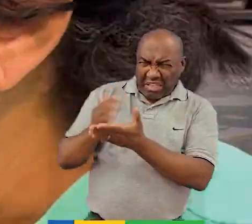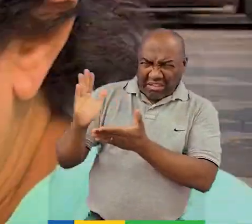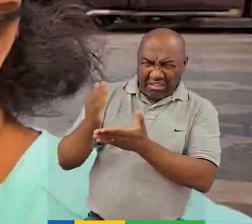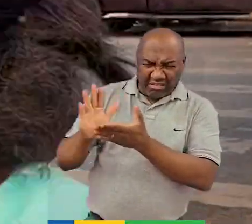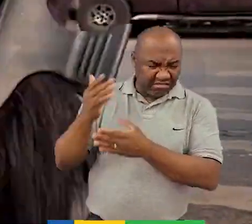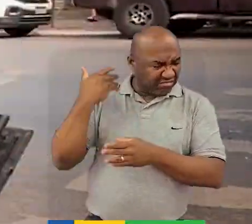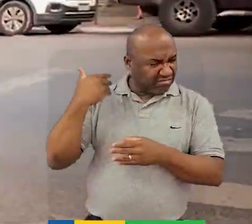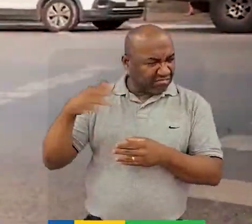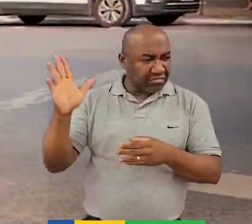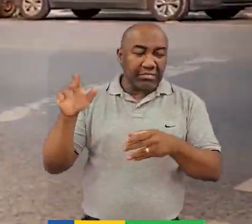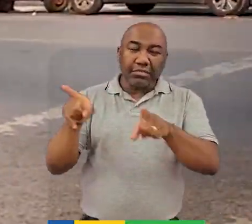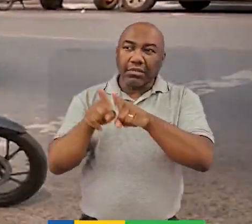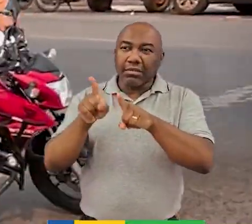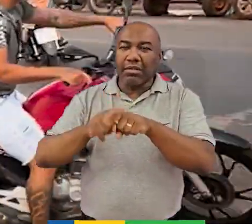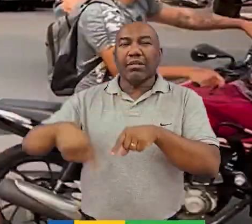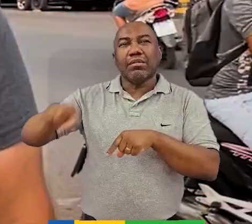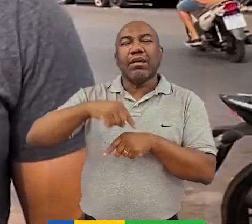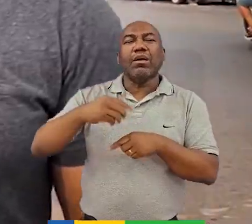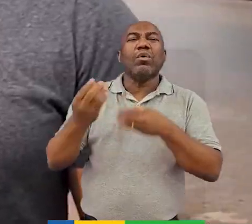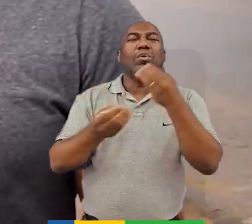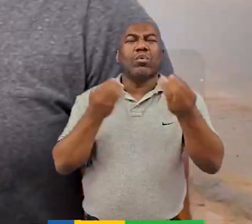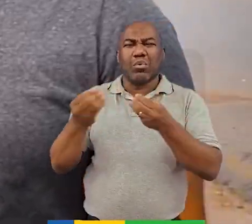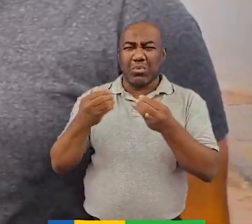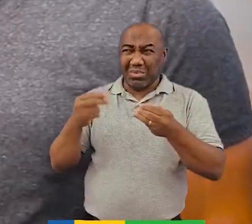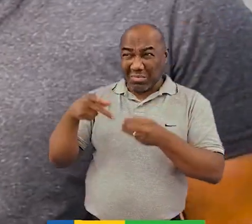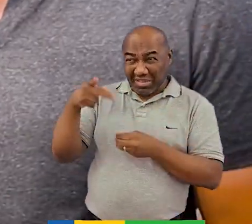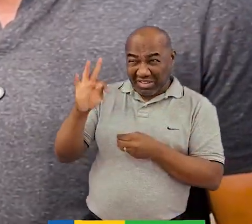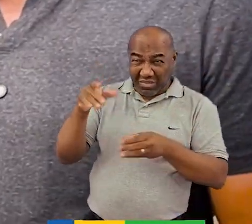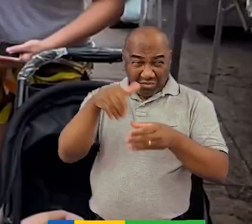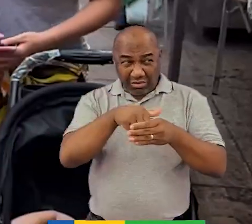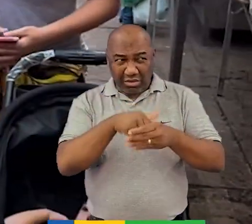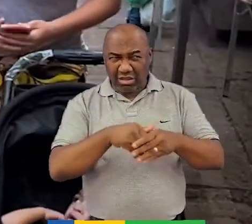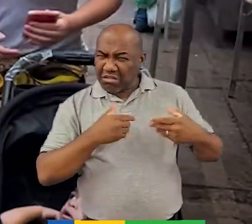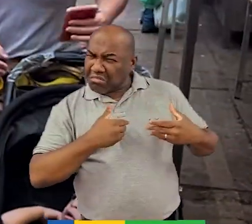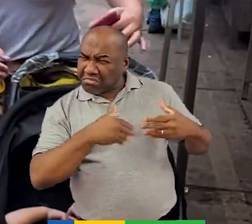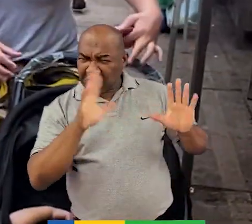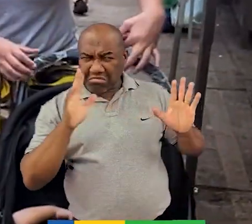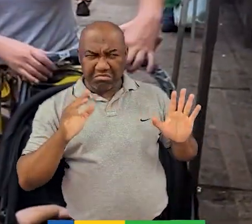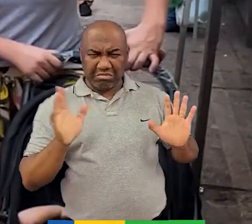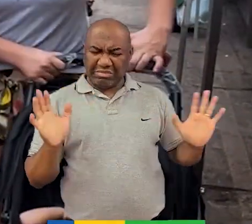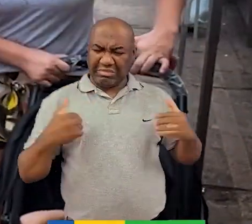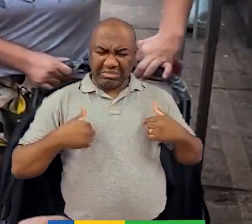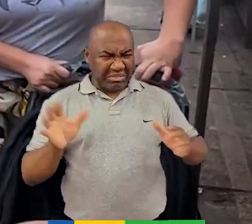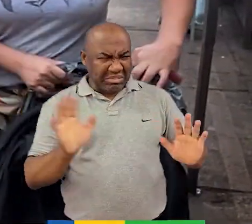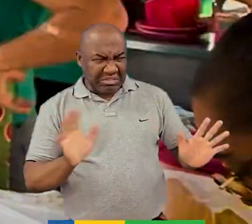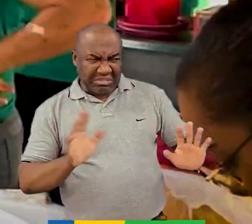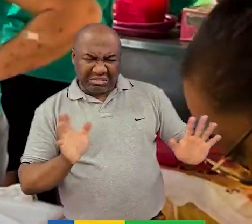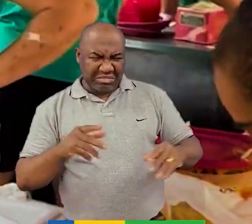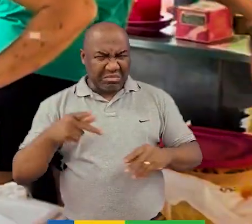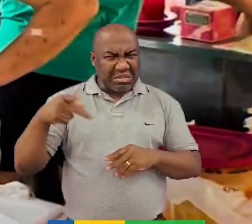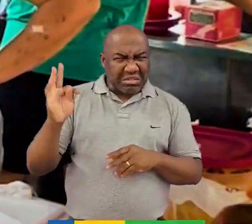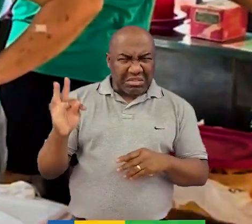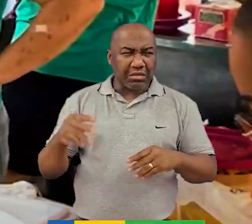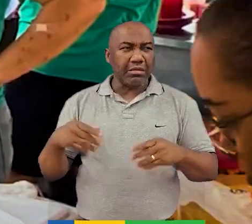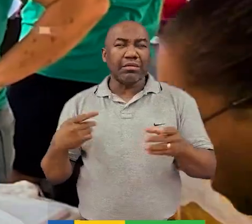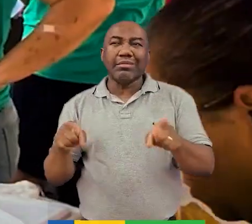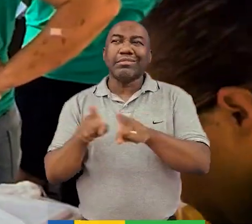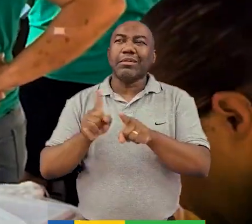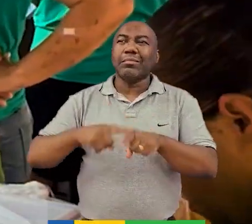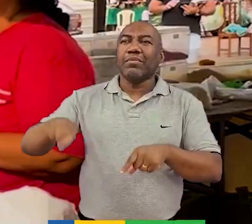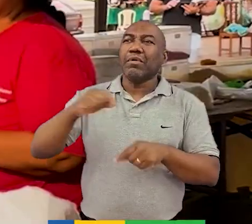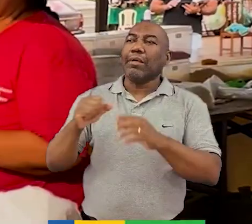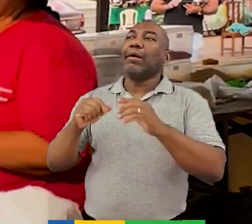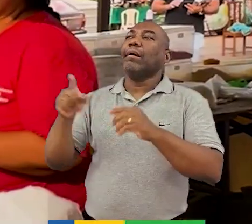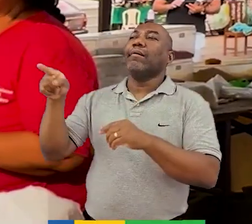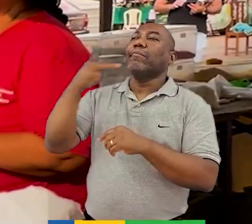de Lula. Tá certo. Se o 13 ganhar, o Lula vai estar aqui. Você não vai votar no PT com essa... Tá louco? Deus o livre de